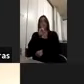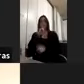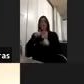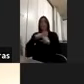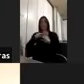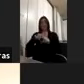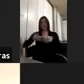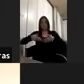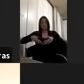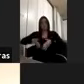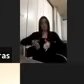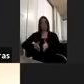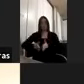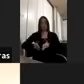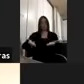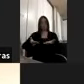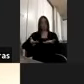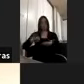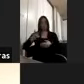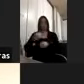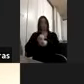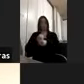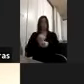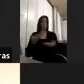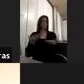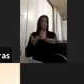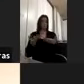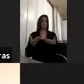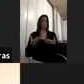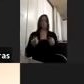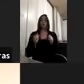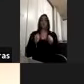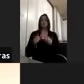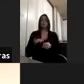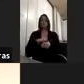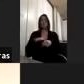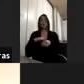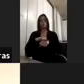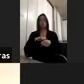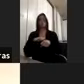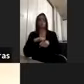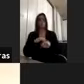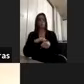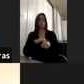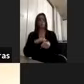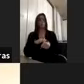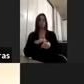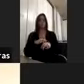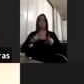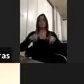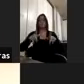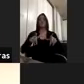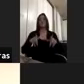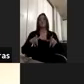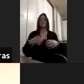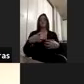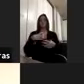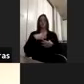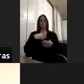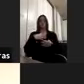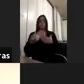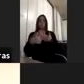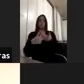anos que seja uma trabalhadora ou seja esposa de um trabalhador. A diferença que teve. A gente